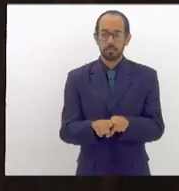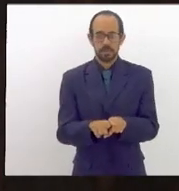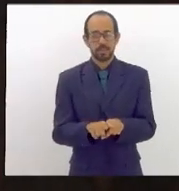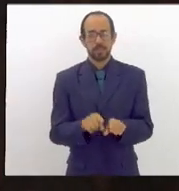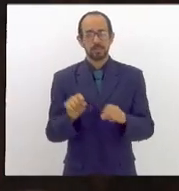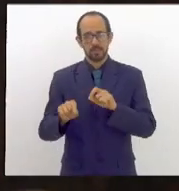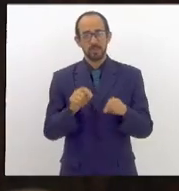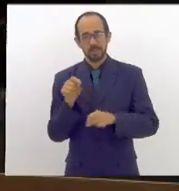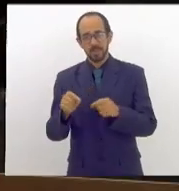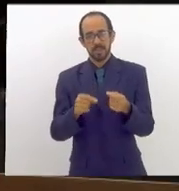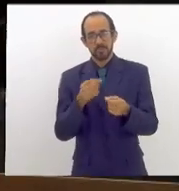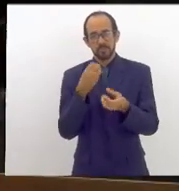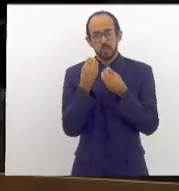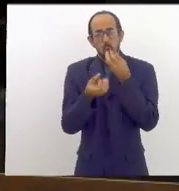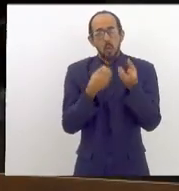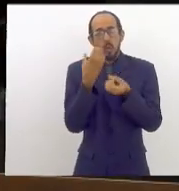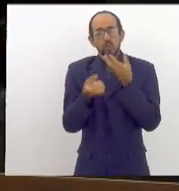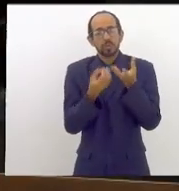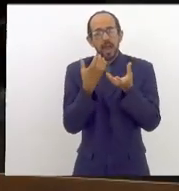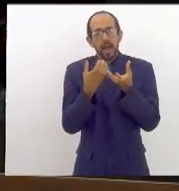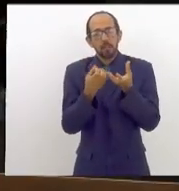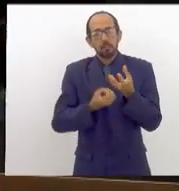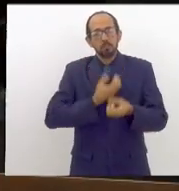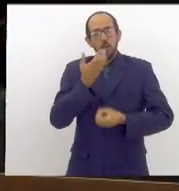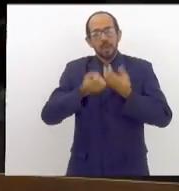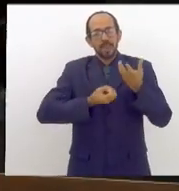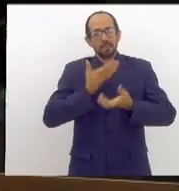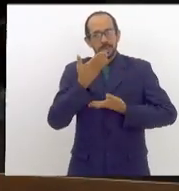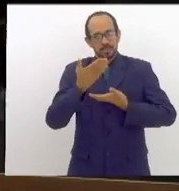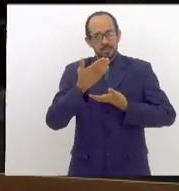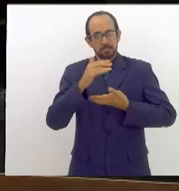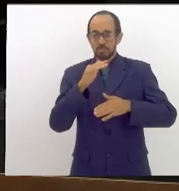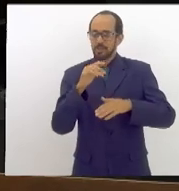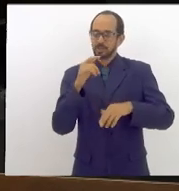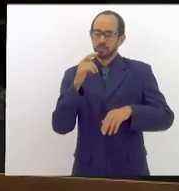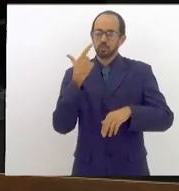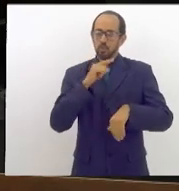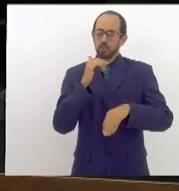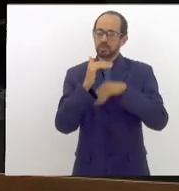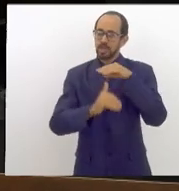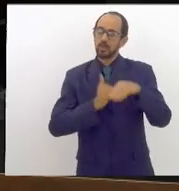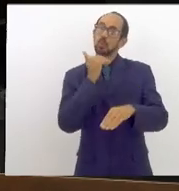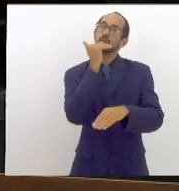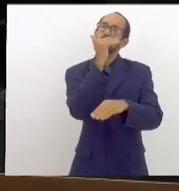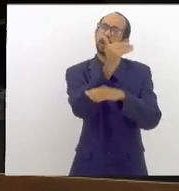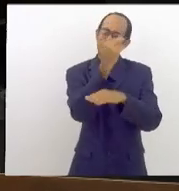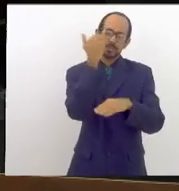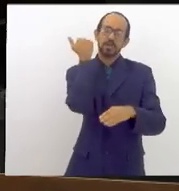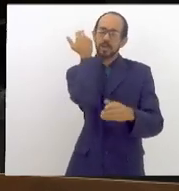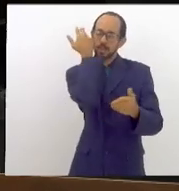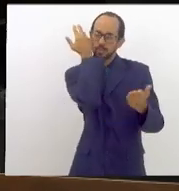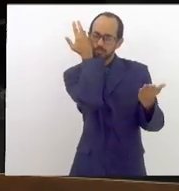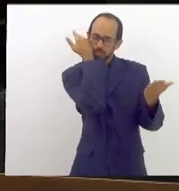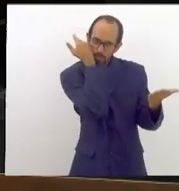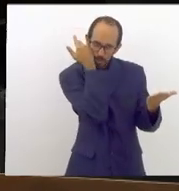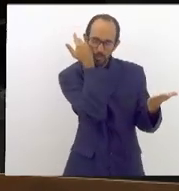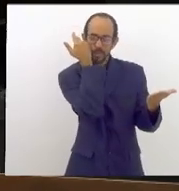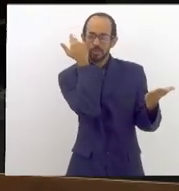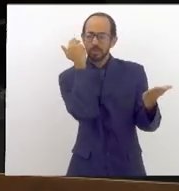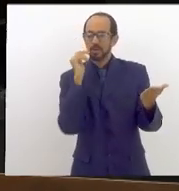recitar poemas é claro sem vencer o deputado Eliomar Coelho mas